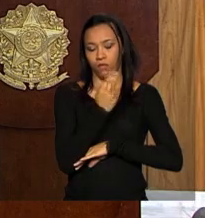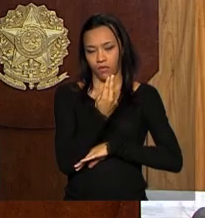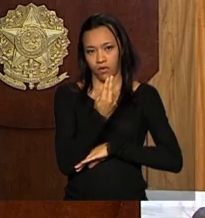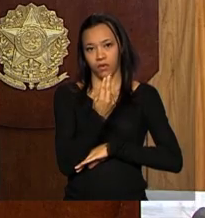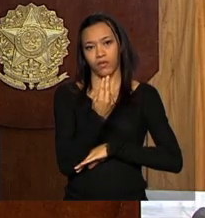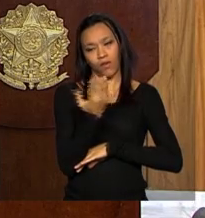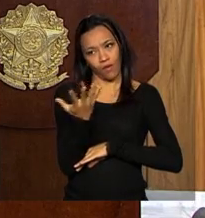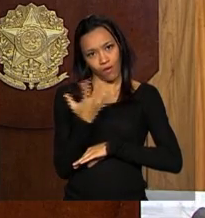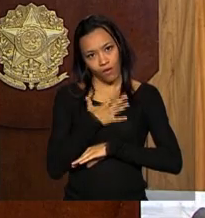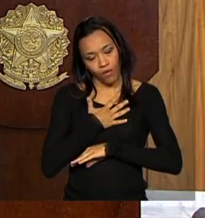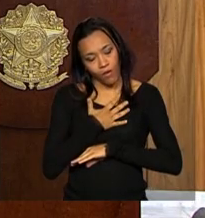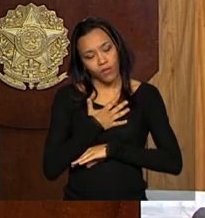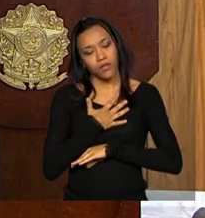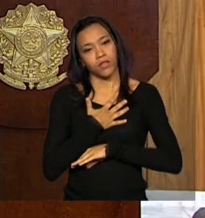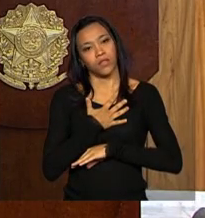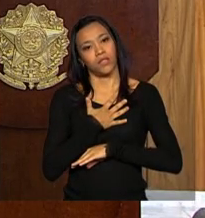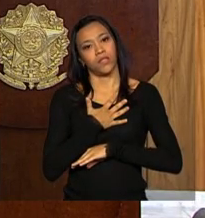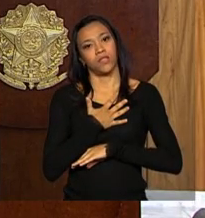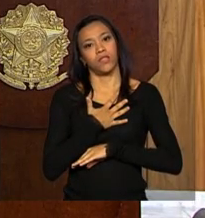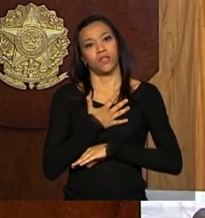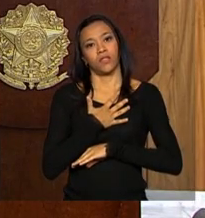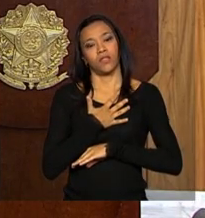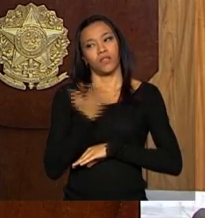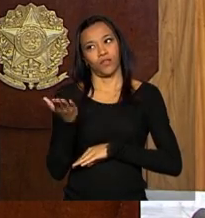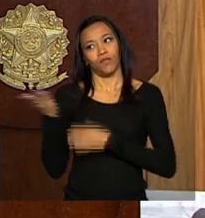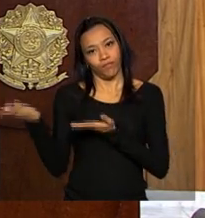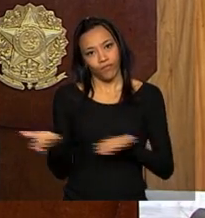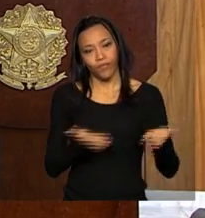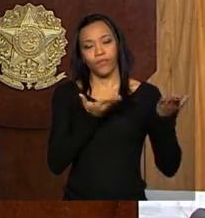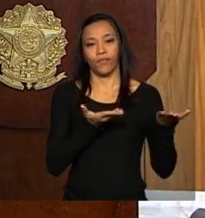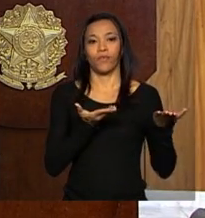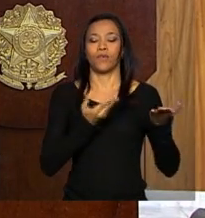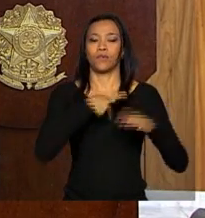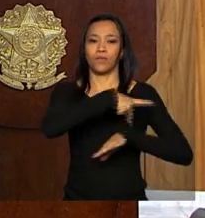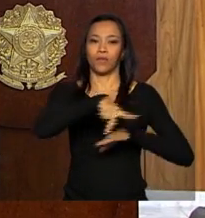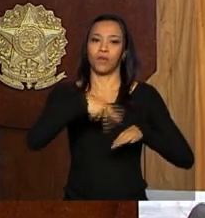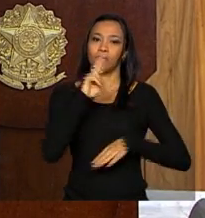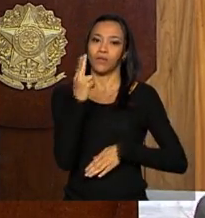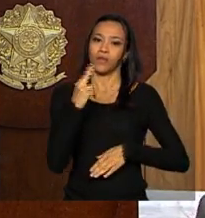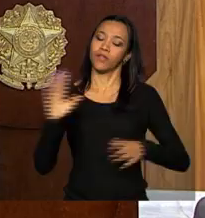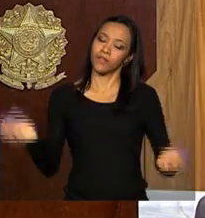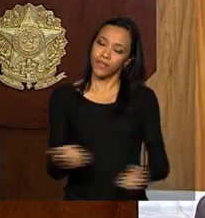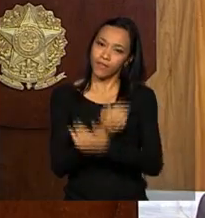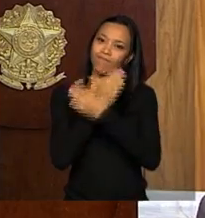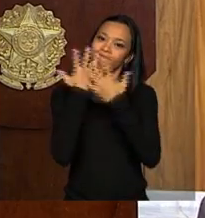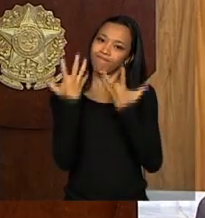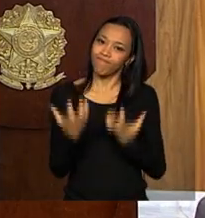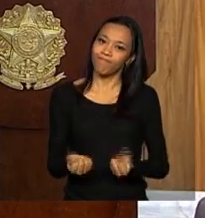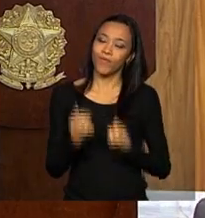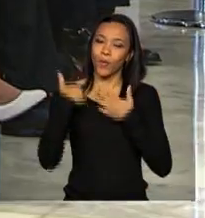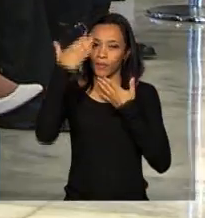que a senhora presidente fizesse uma nova visita ao Uruguai, que será recebida com os braços abertos. Muito obrigado.